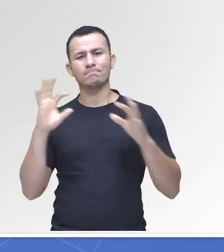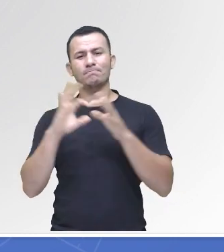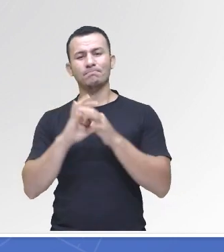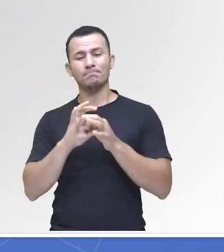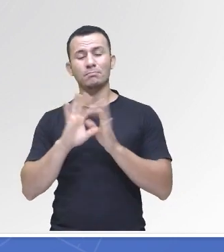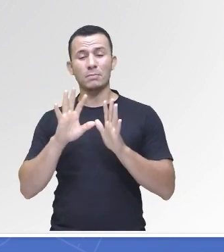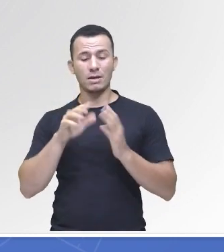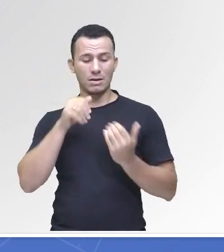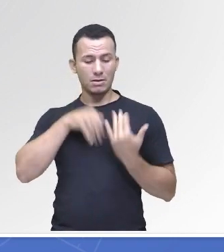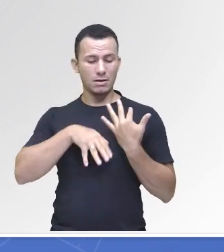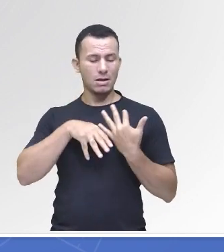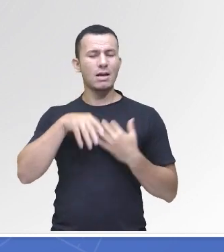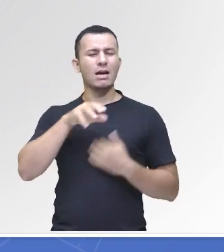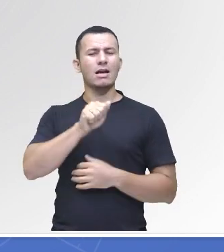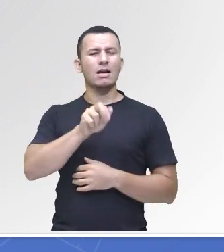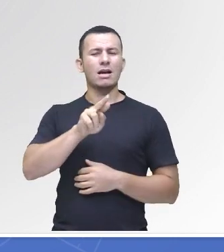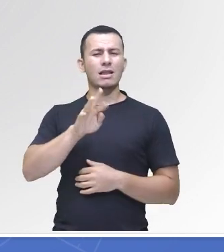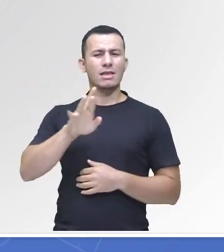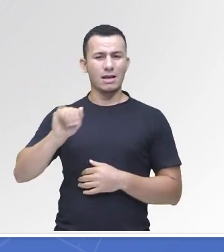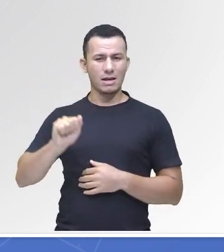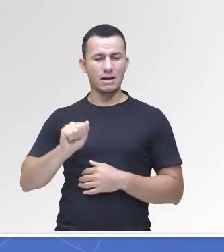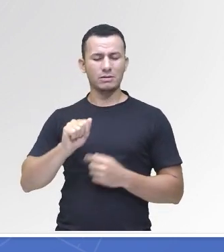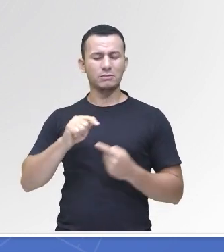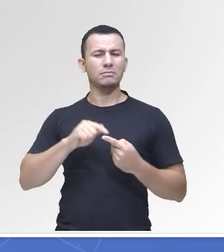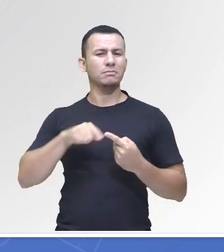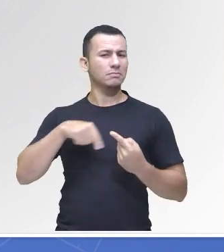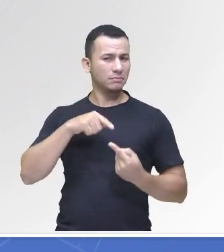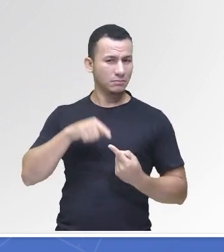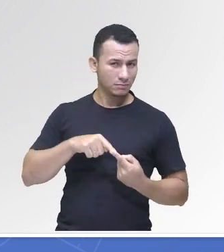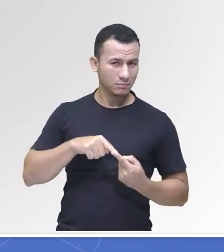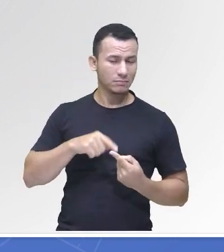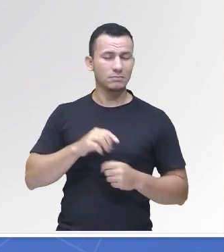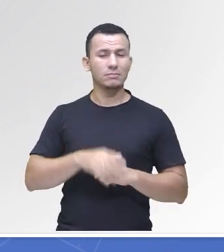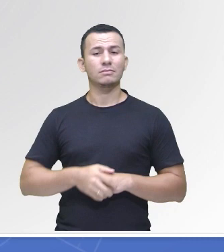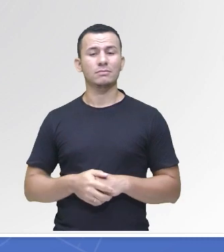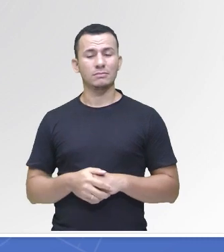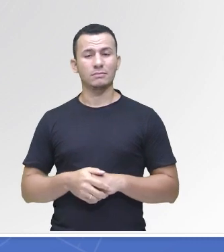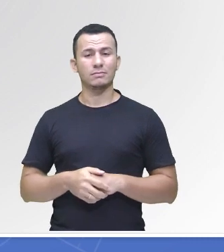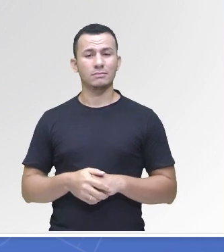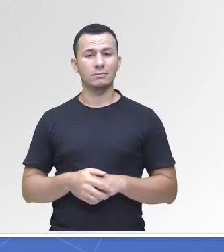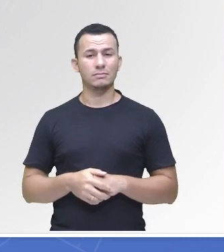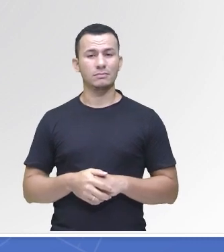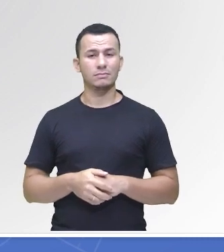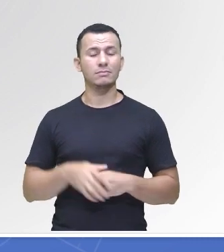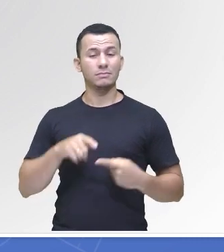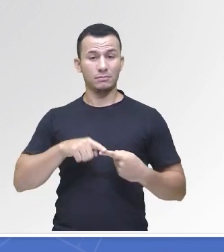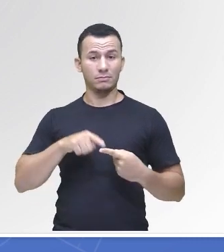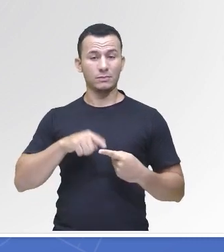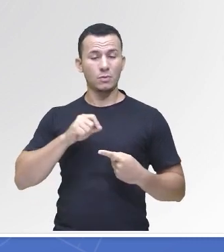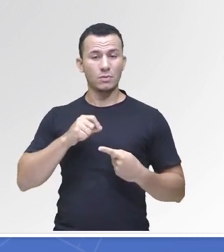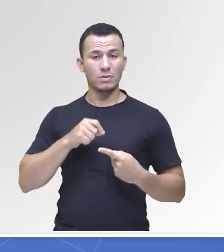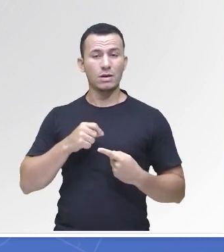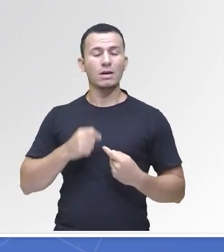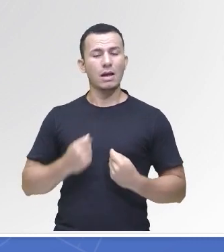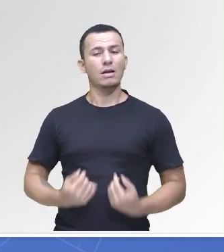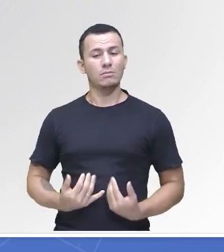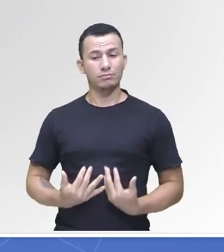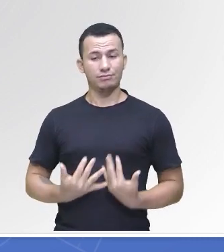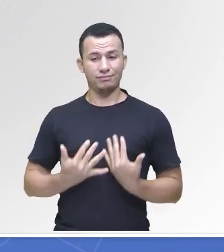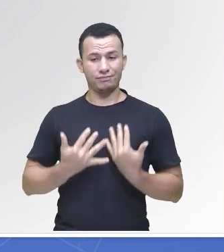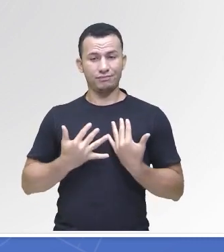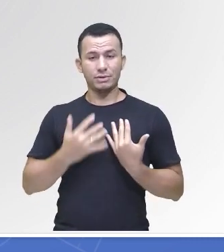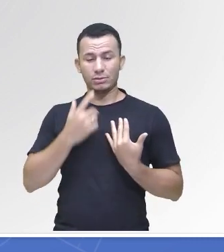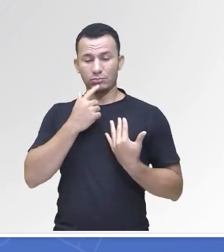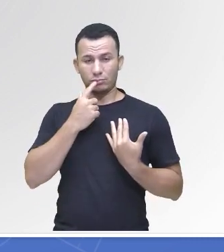função da artéria e da veia, né? A gente sabe que uma das representações da artéria é aquele sangue rico em gás oxigênio